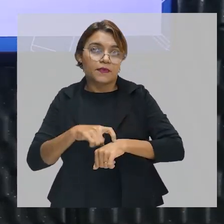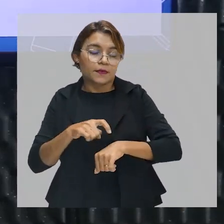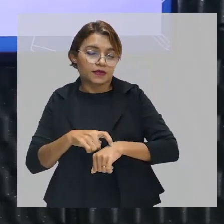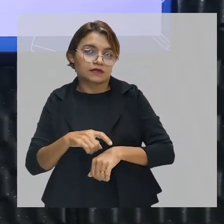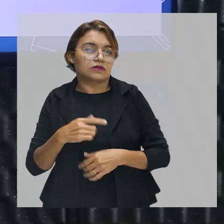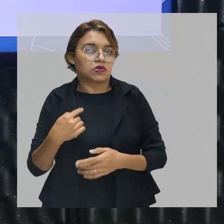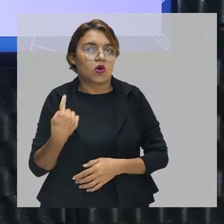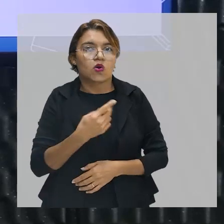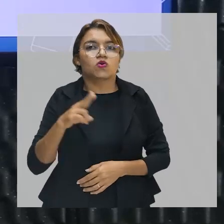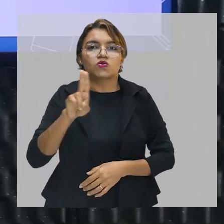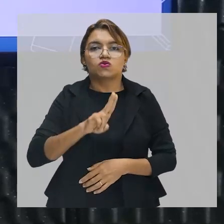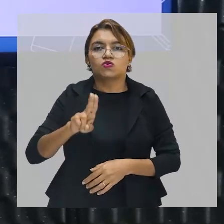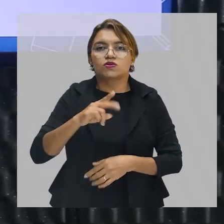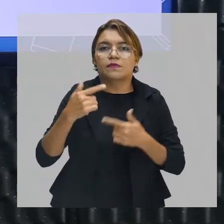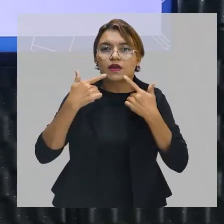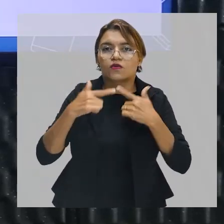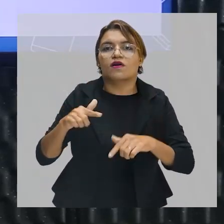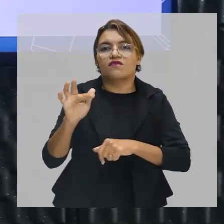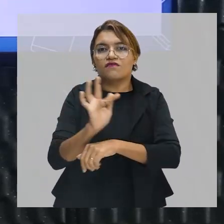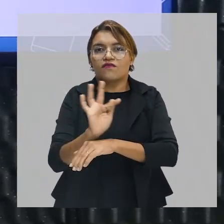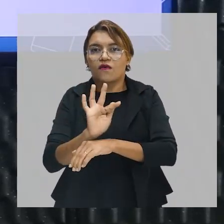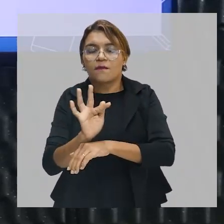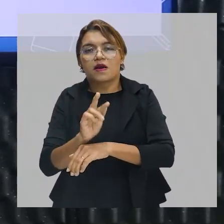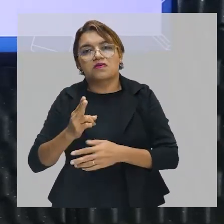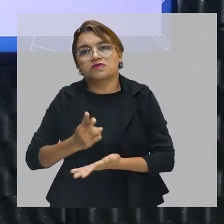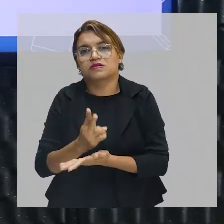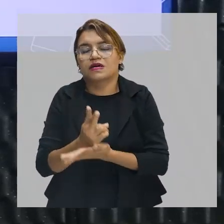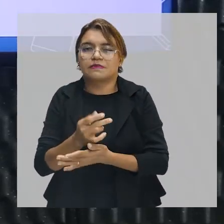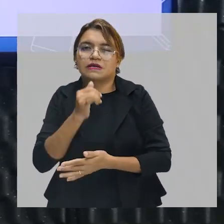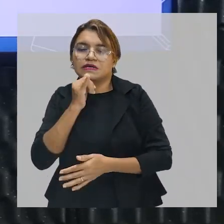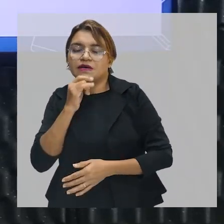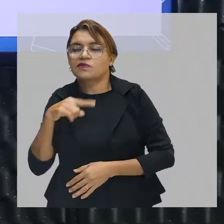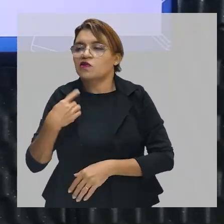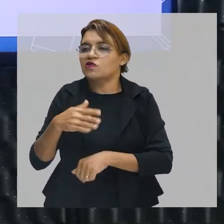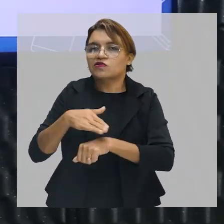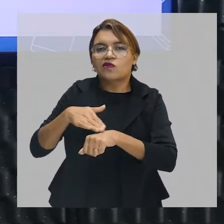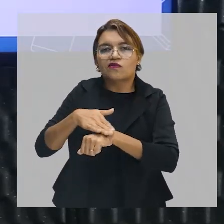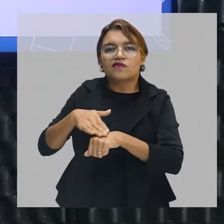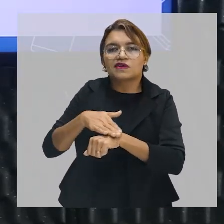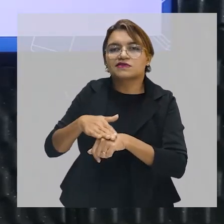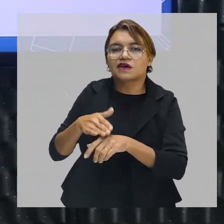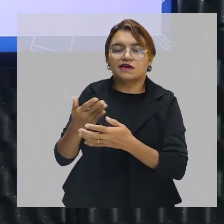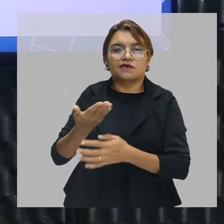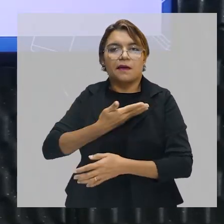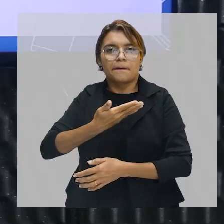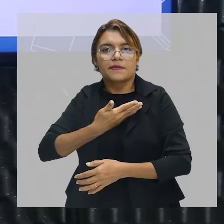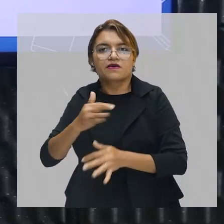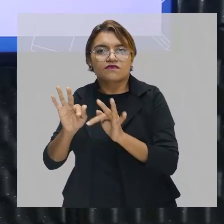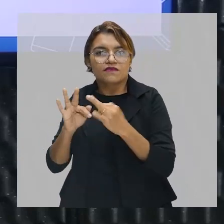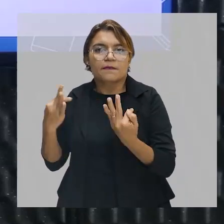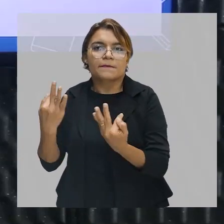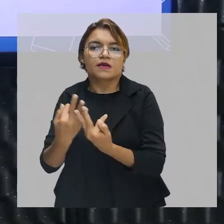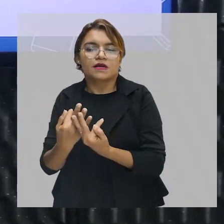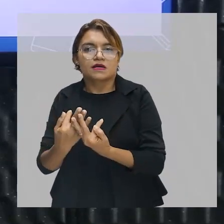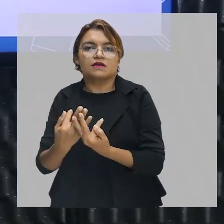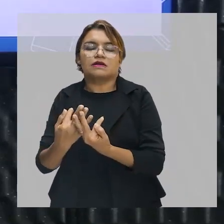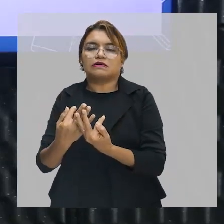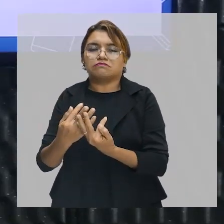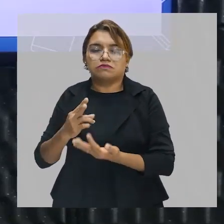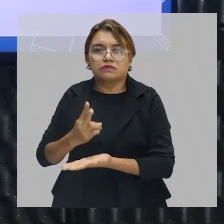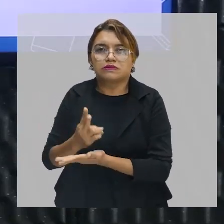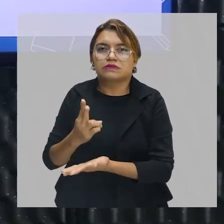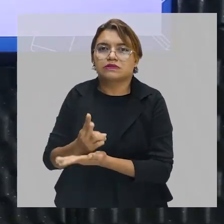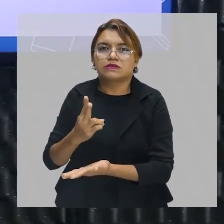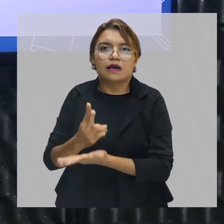usamos a linguagem formal o tempo todo. Imagina a gente ter que conversar com os nossos amigos e familiares o tempo todo usando uma linguagem toda cuidadosa,